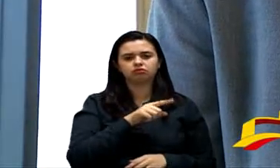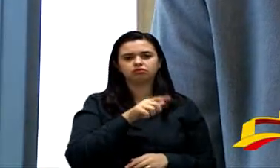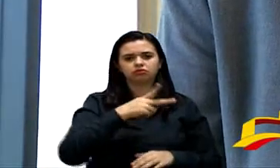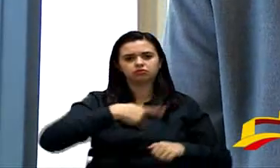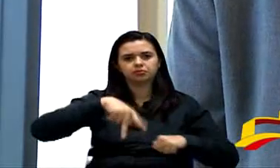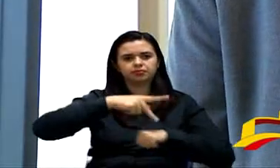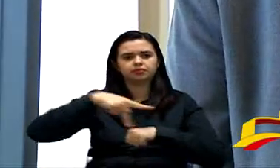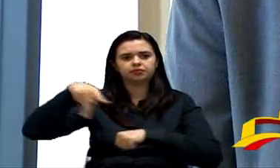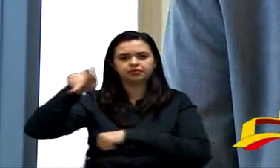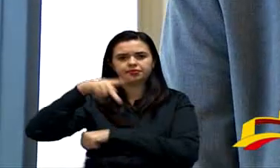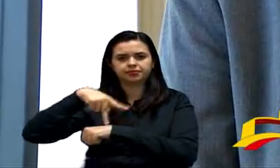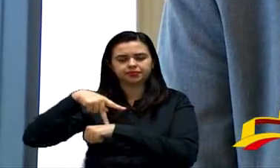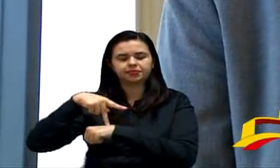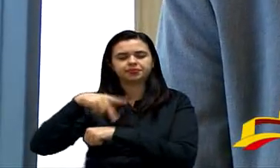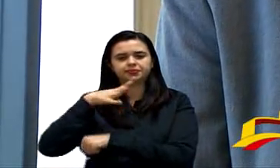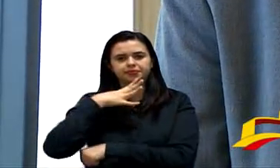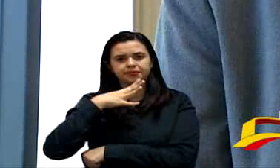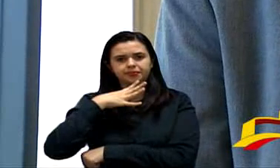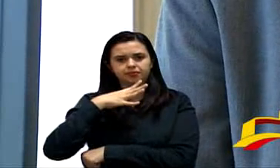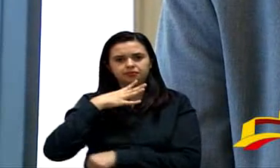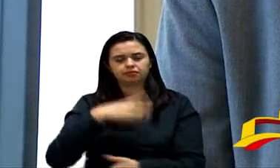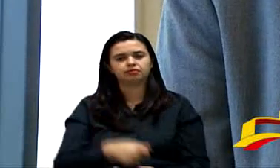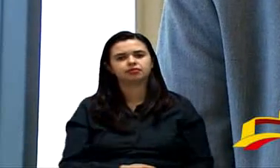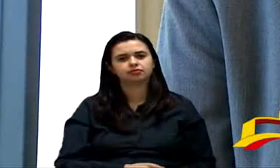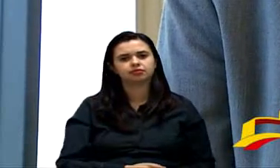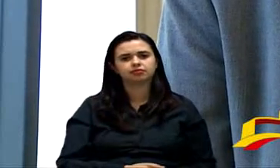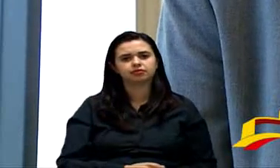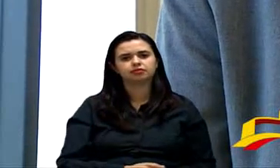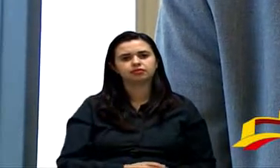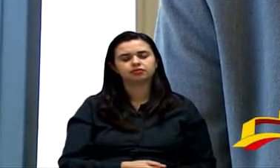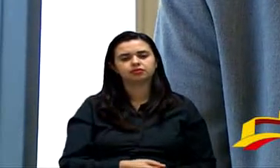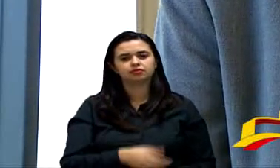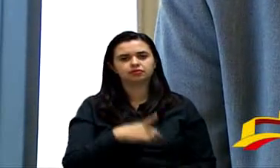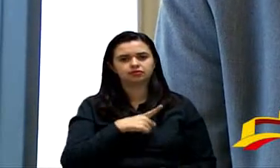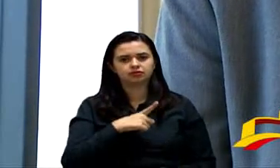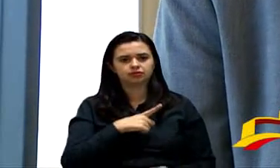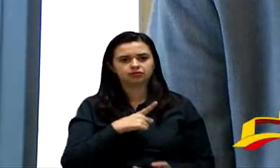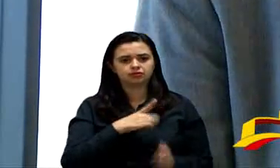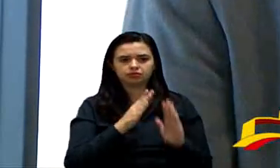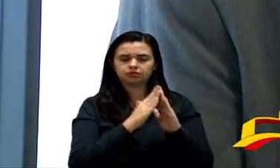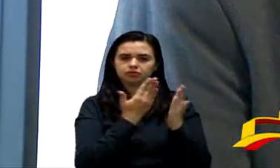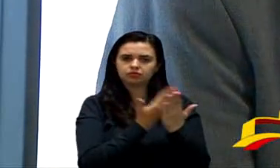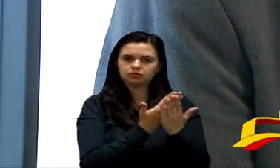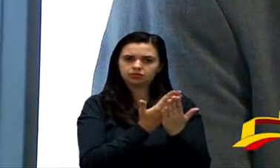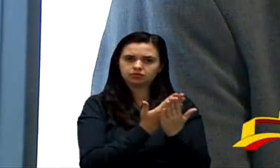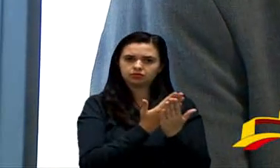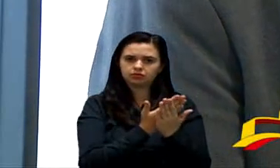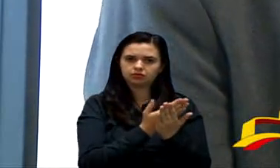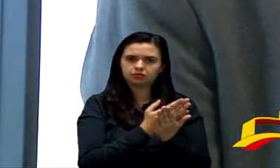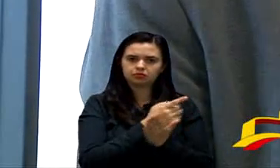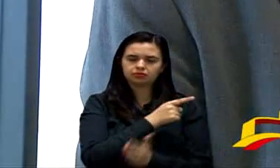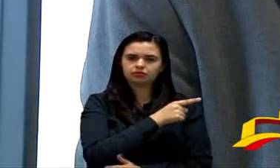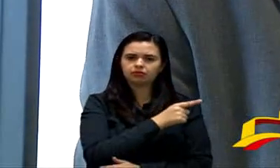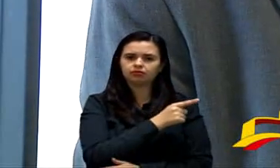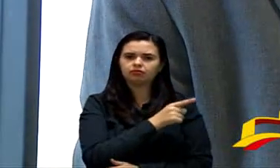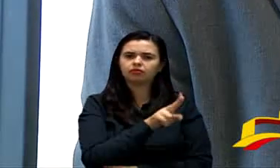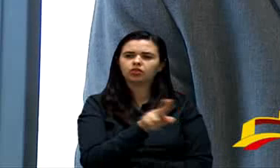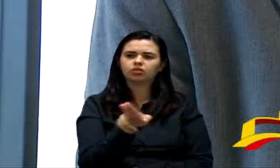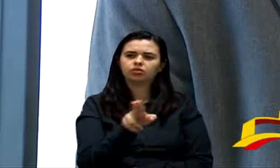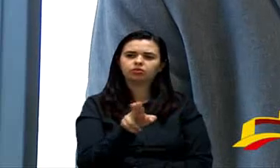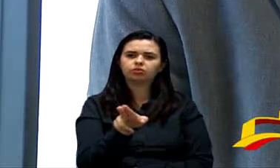No caso, tem um colégio, que é o colégio do nosso amigo aqui desta casa, Kiko Palhato. Qual é o nome do colégio mesmo,